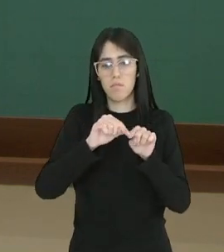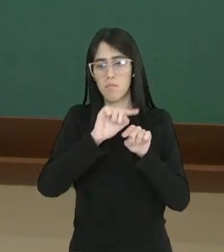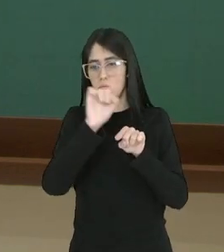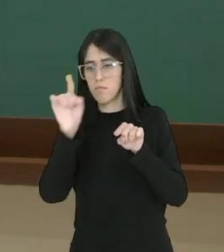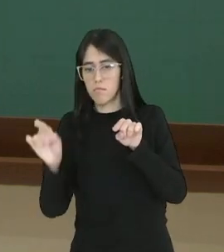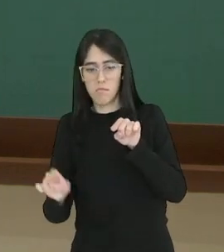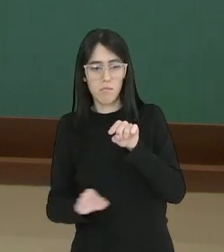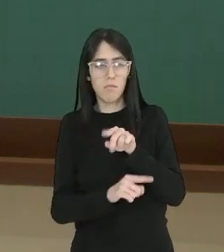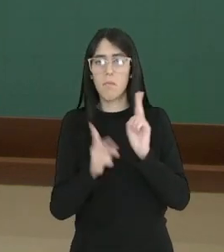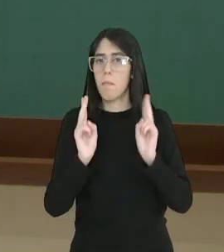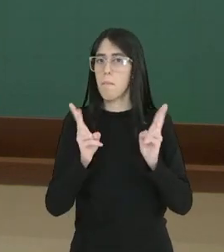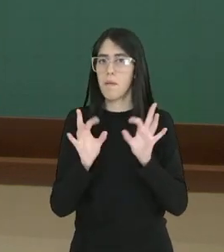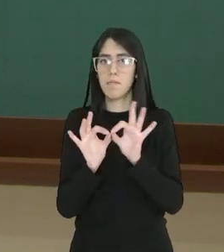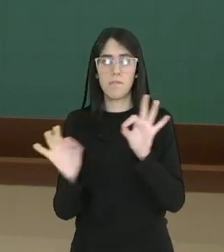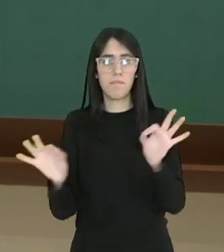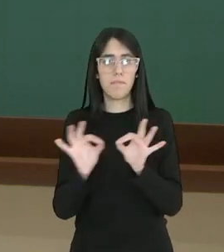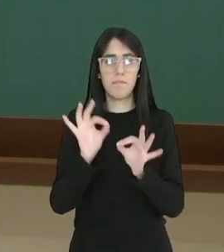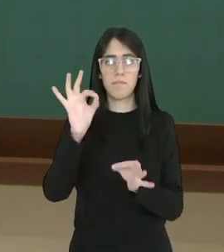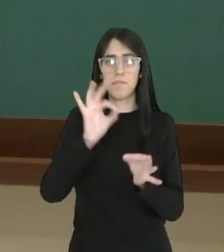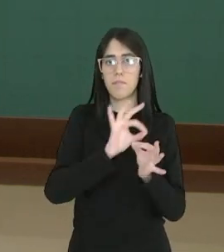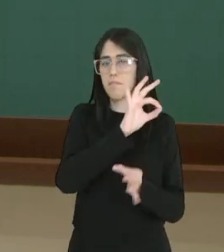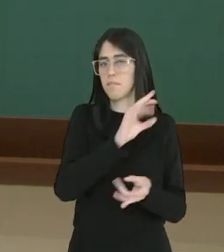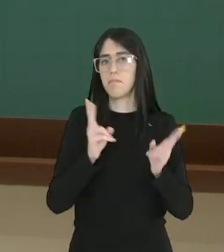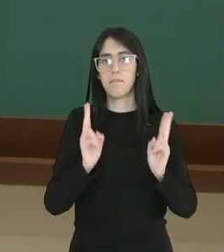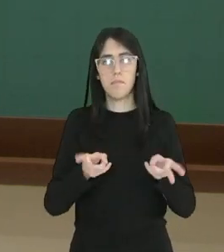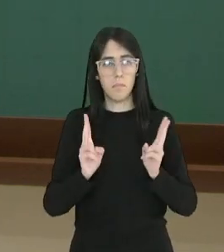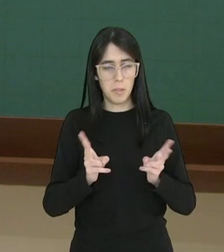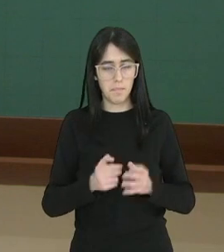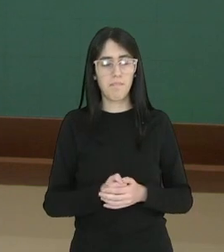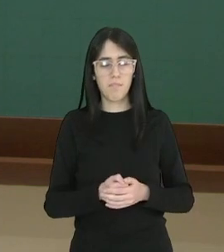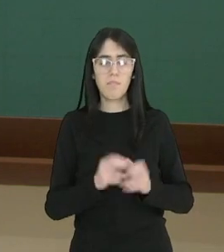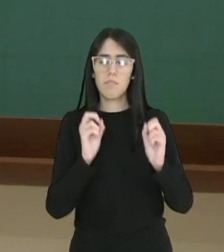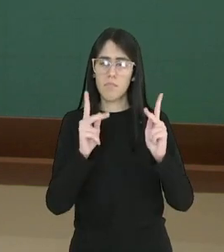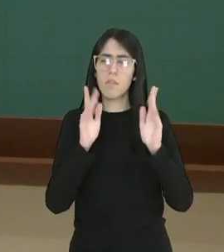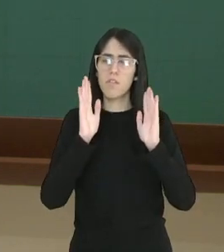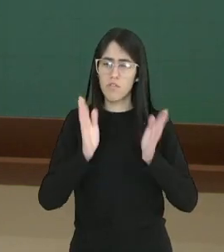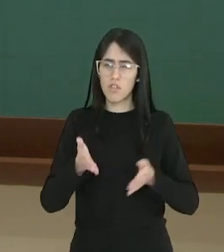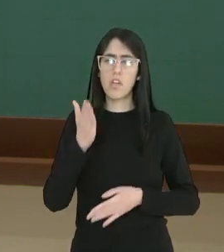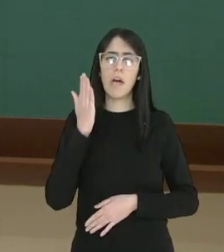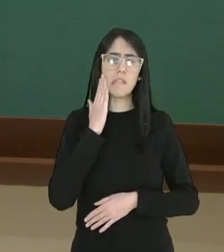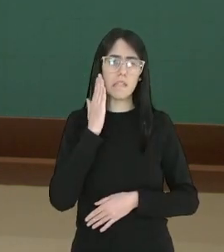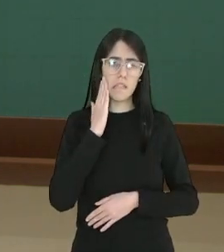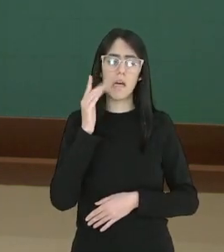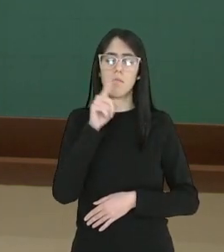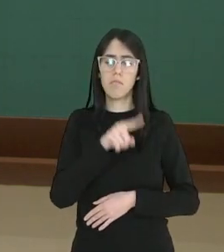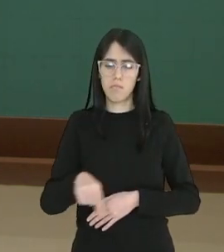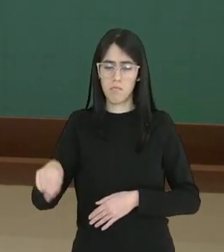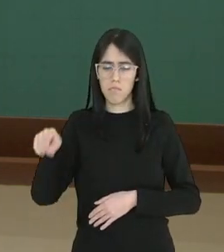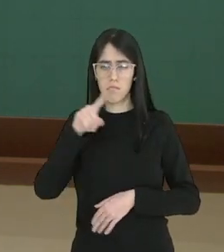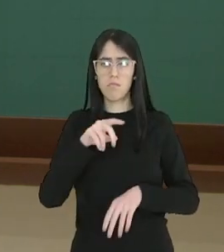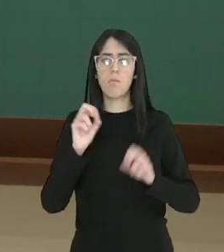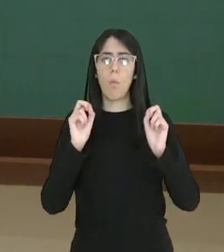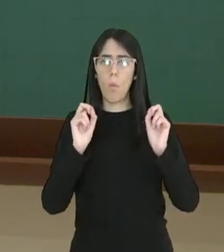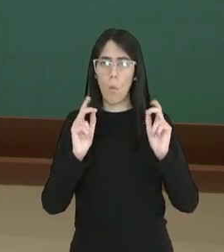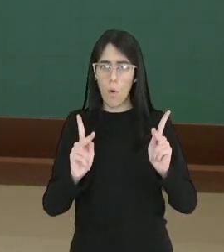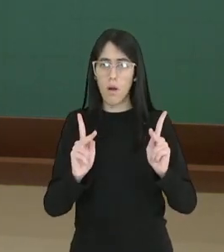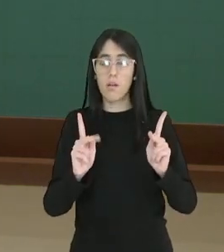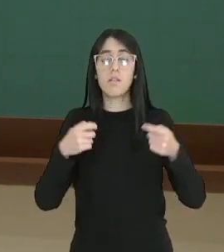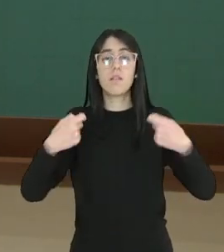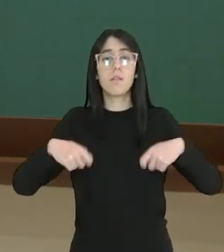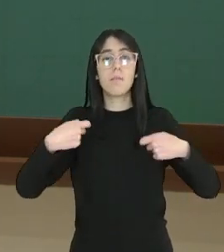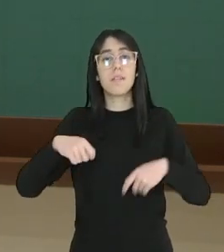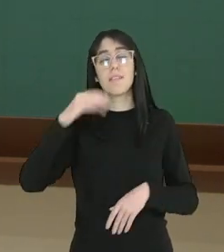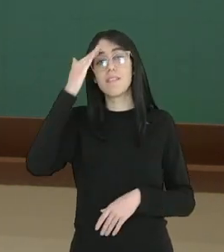Então, agora que nós já conhecemos, já sabemos o que é uma circunferência, precisamos entender o que